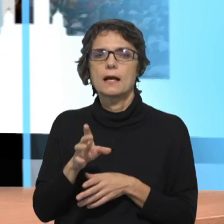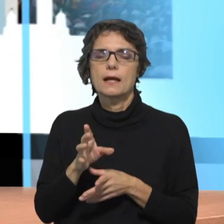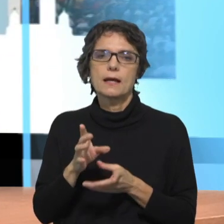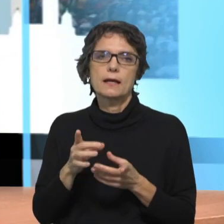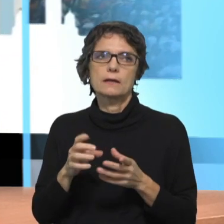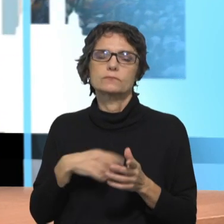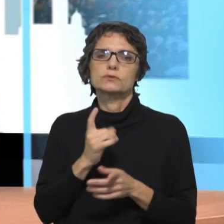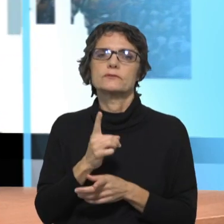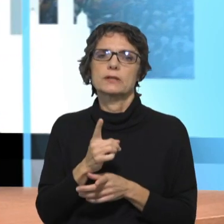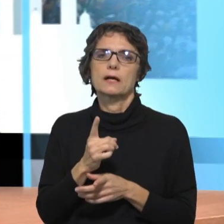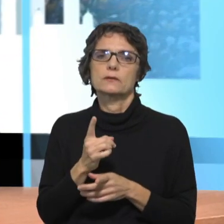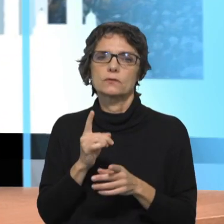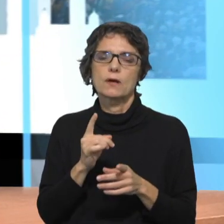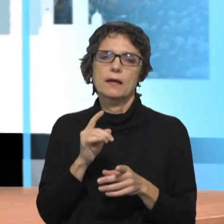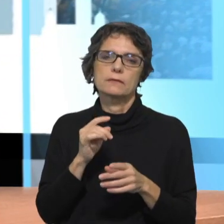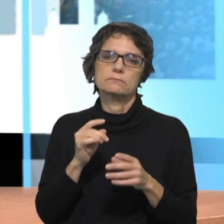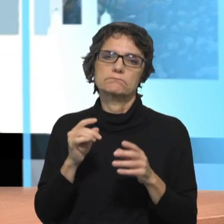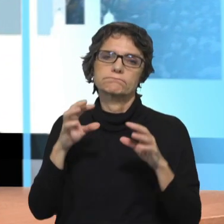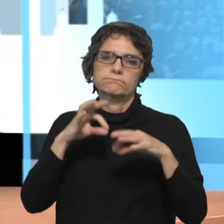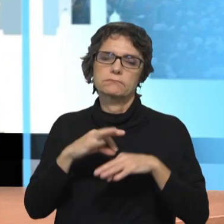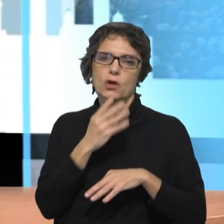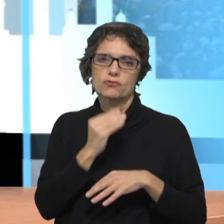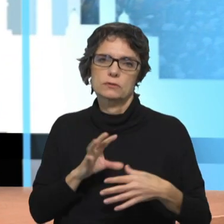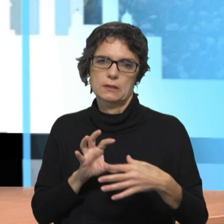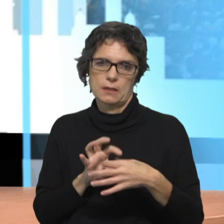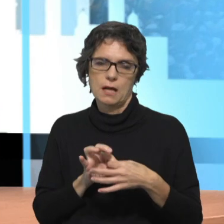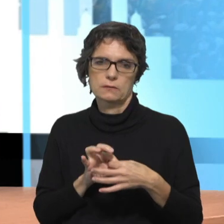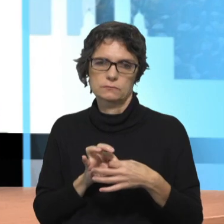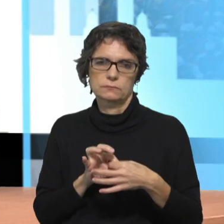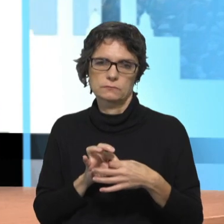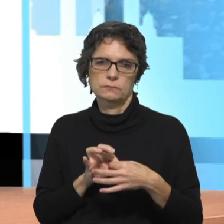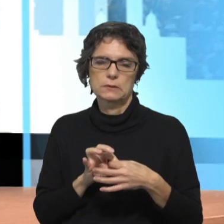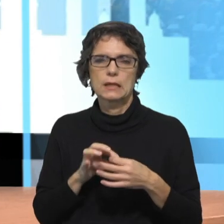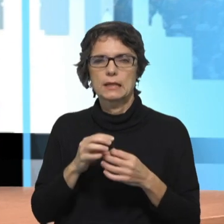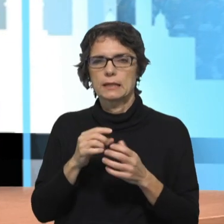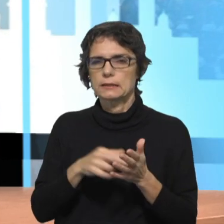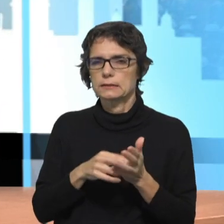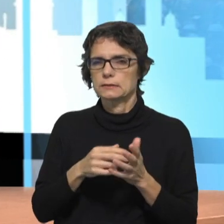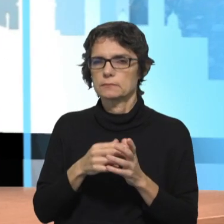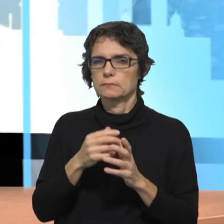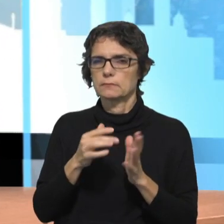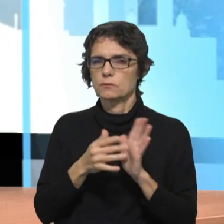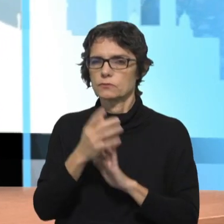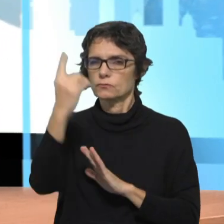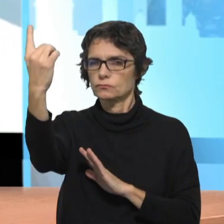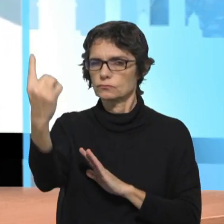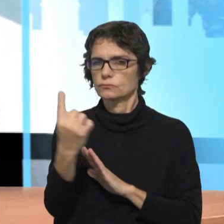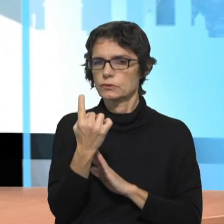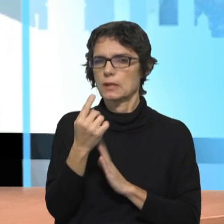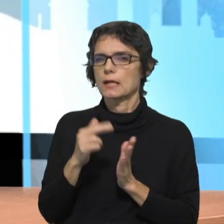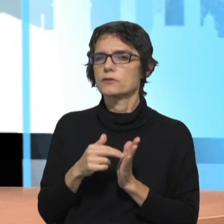vai alimentar a espiritualidade judaica naquilo que é a sua expectativa messiânica vinda de um descendente de